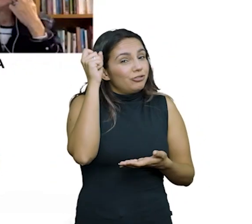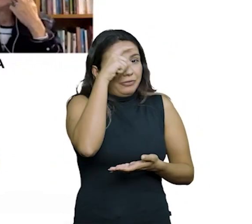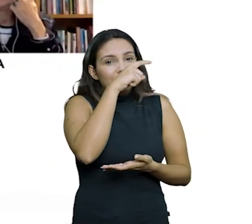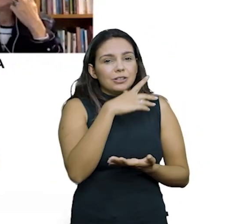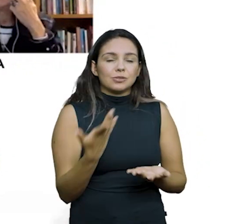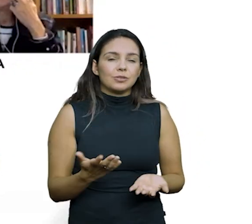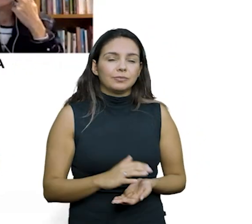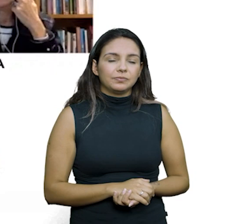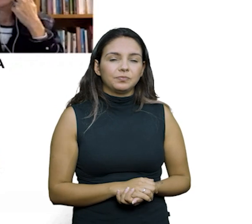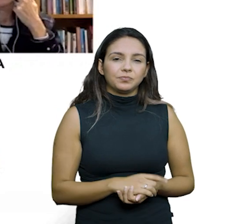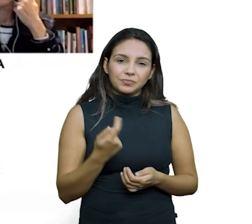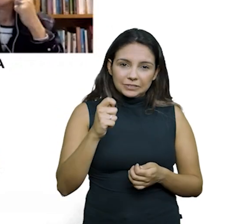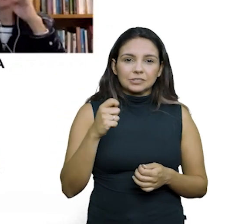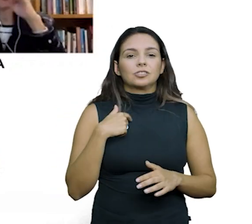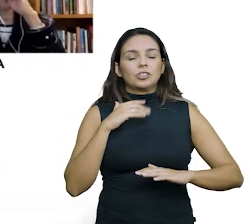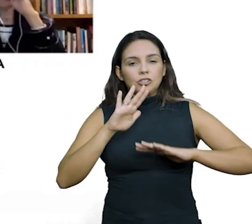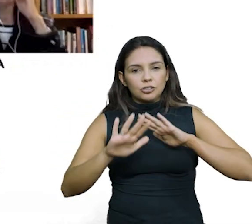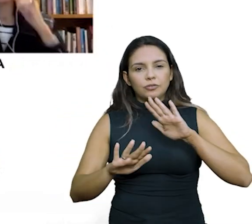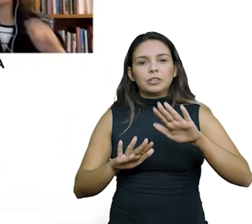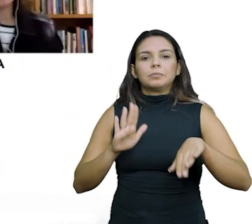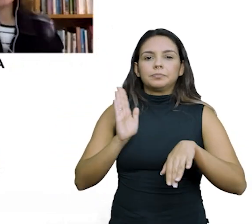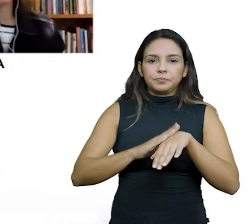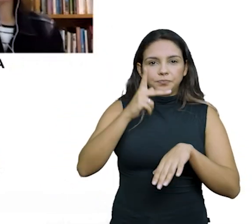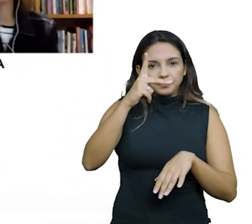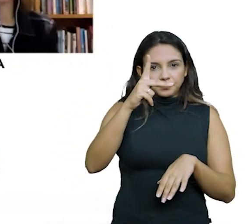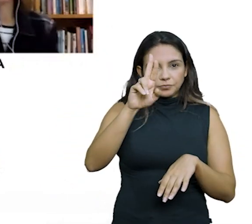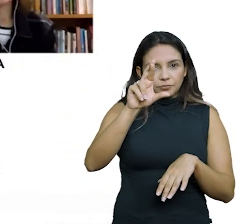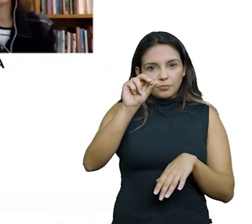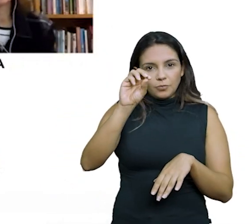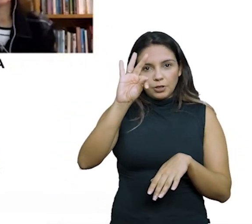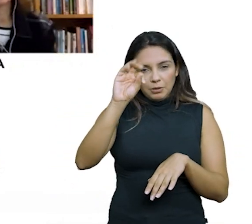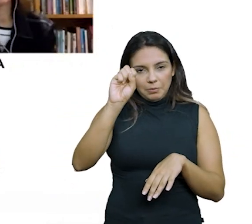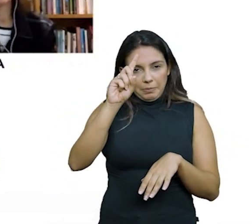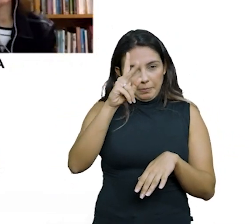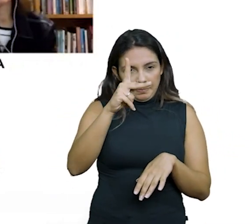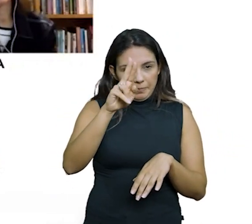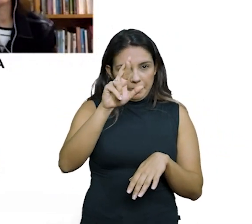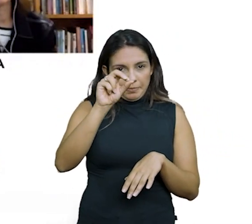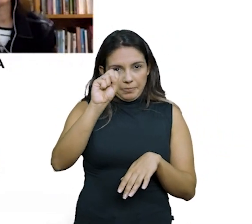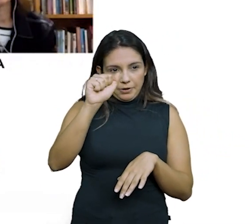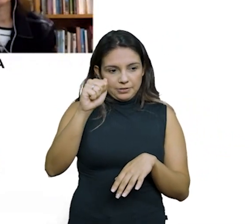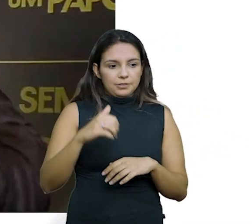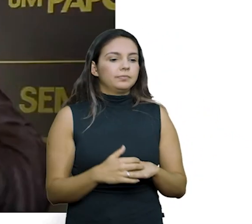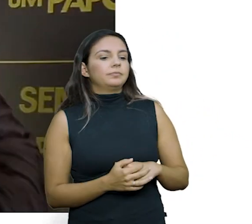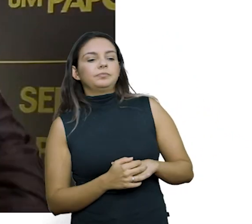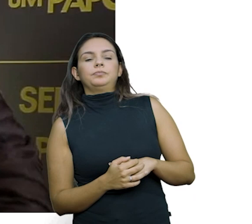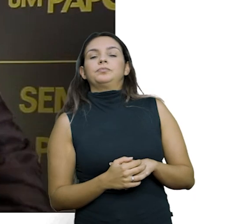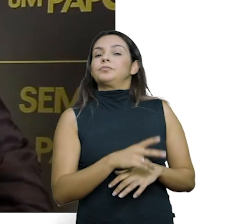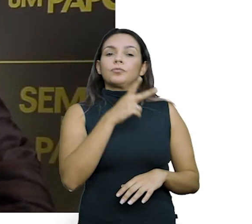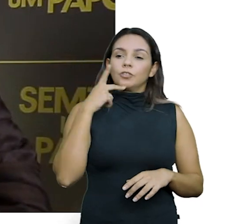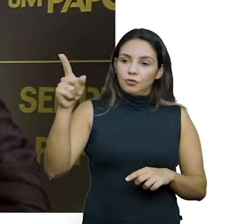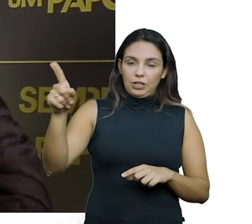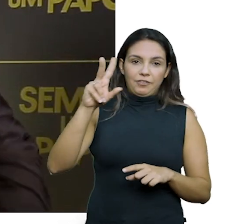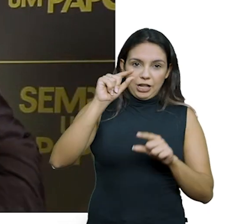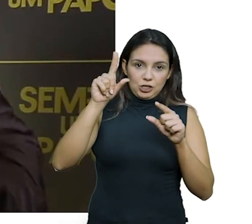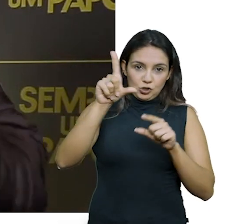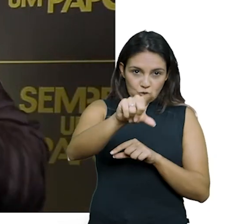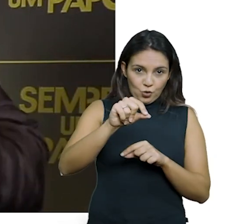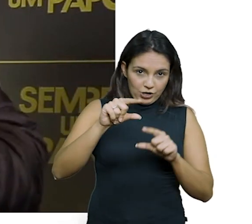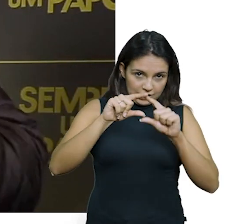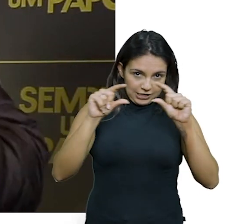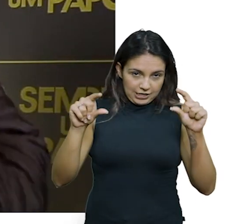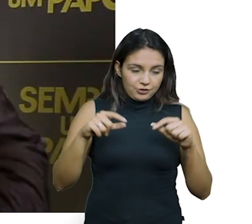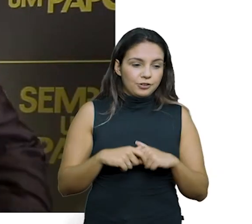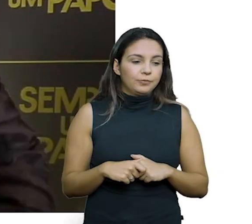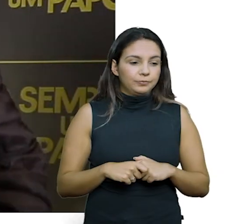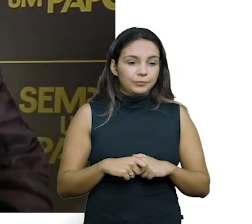muito difícil. Então eu tenho investido cada vez mais na prosa infanto-juvenil. Tá, então você vai escolhendo um trecho aí que você vai falar pra gente daqui a